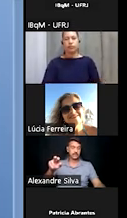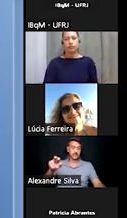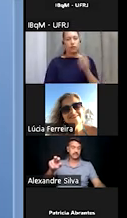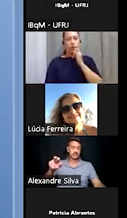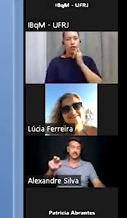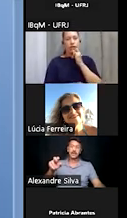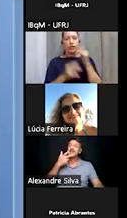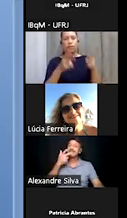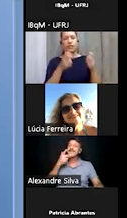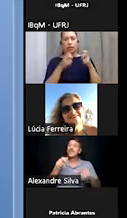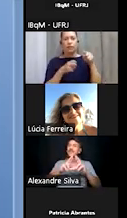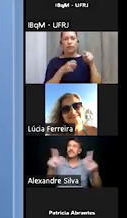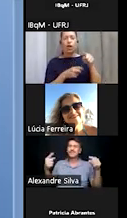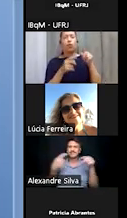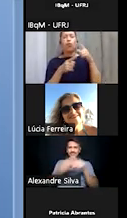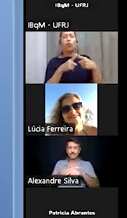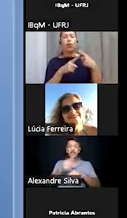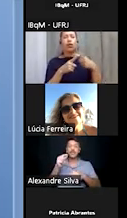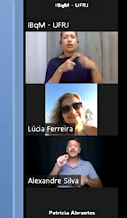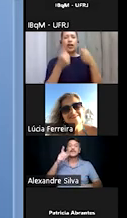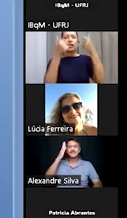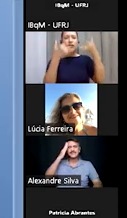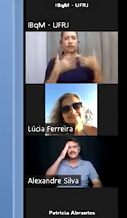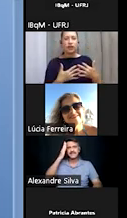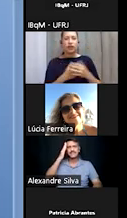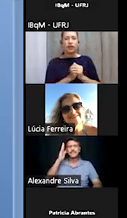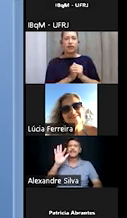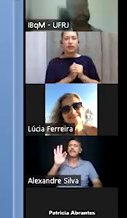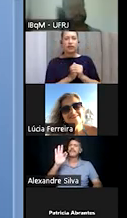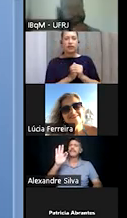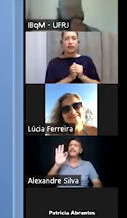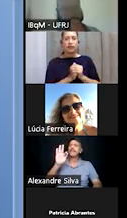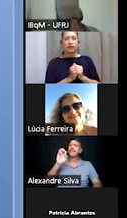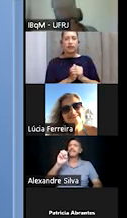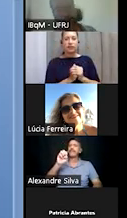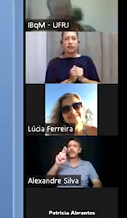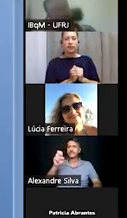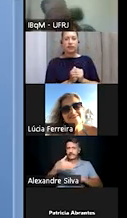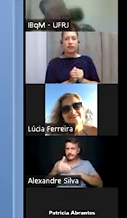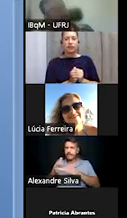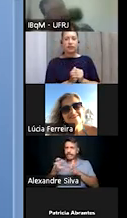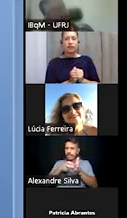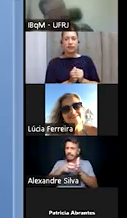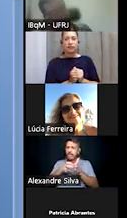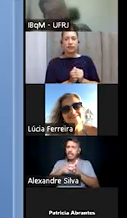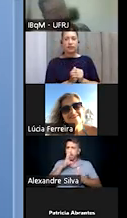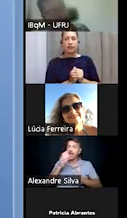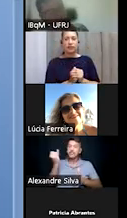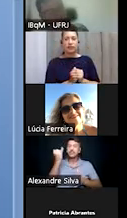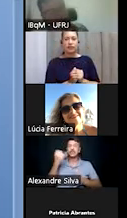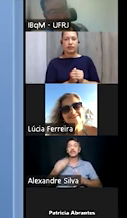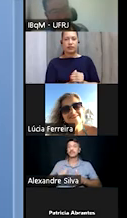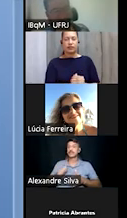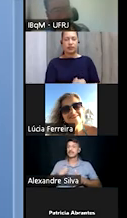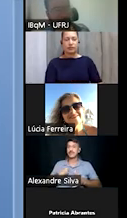percepção, porque se fala tanto que os fósseis são tão relevantes para entender a vida na Terra, a história da vida na Terra, mas não há